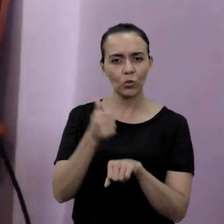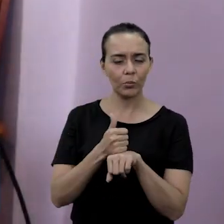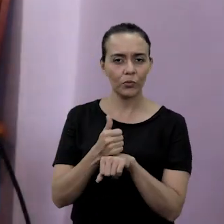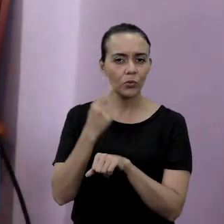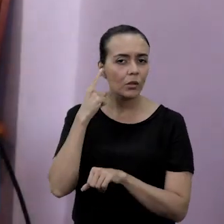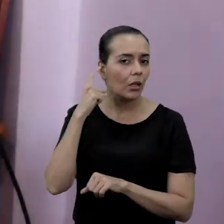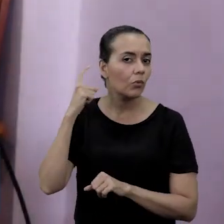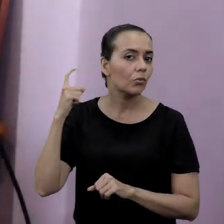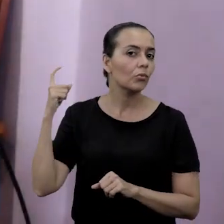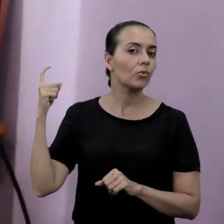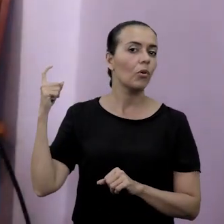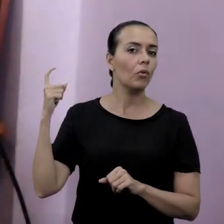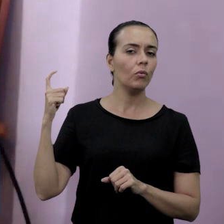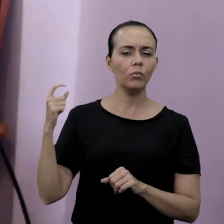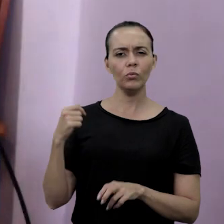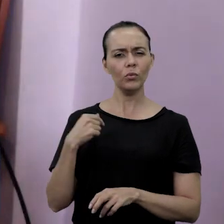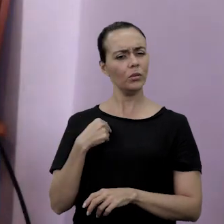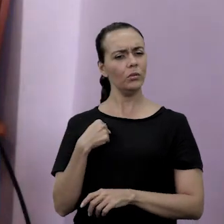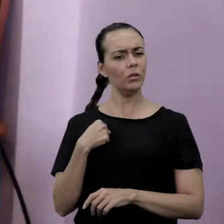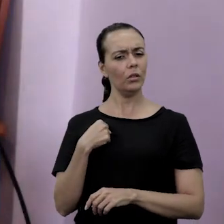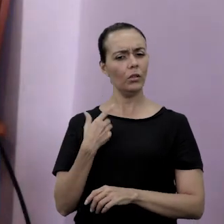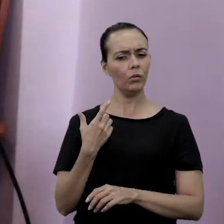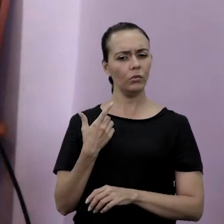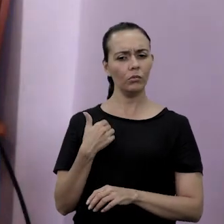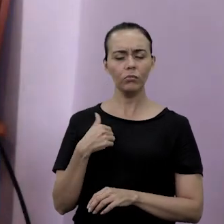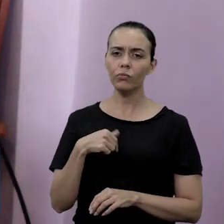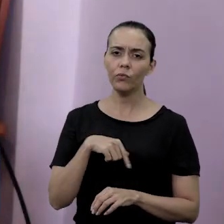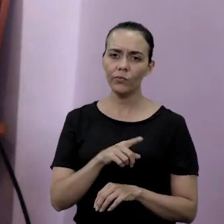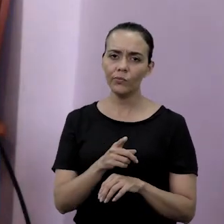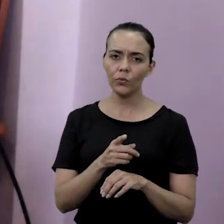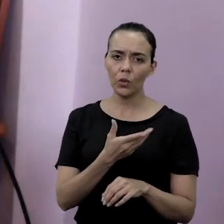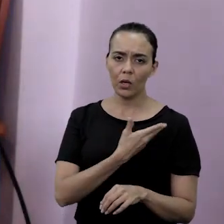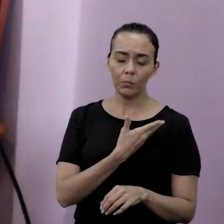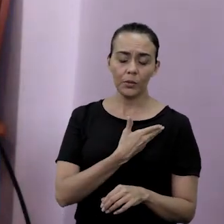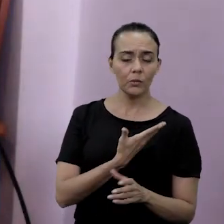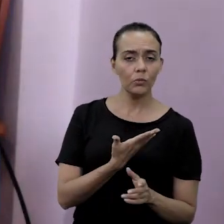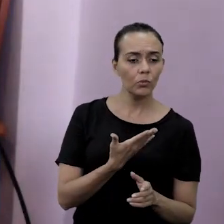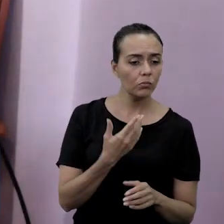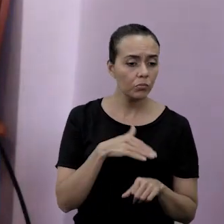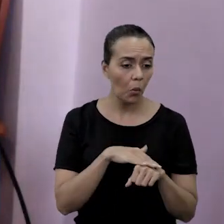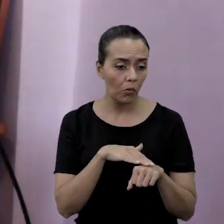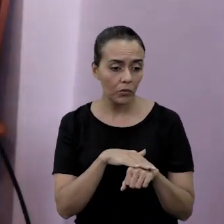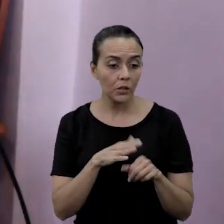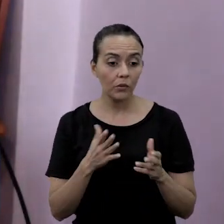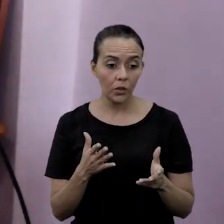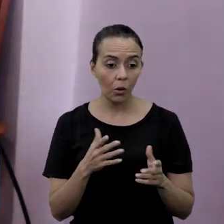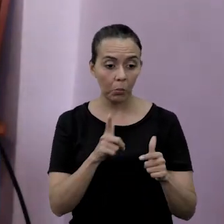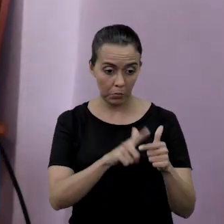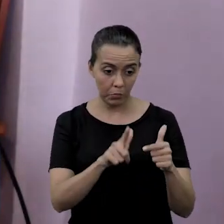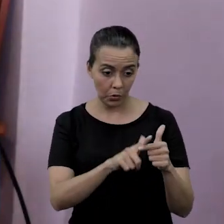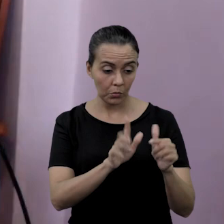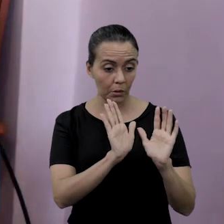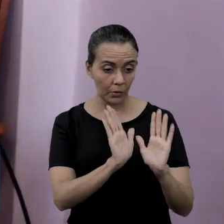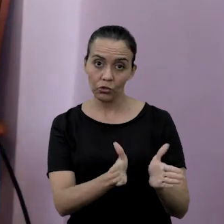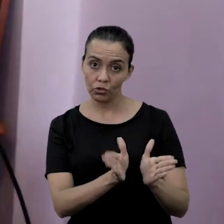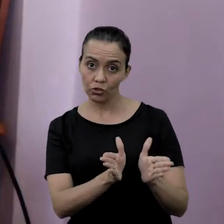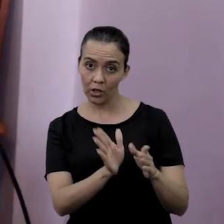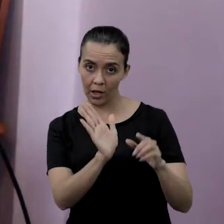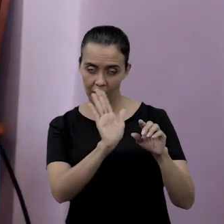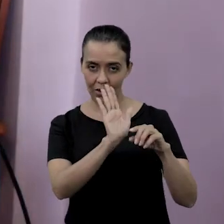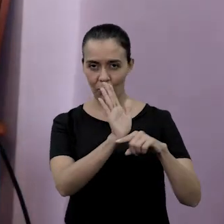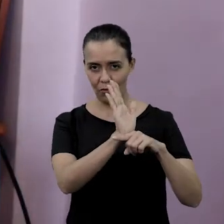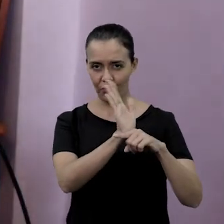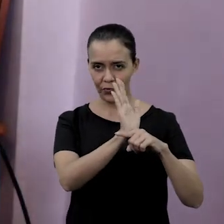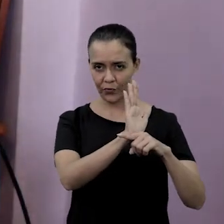um foco específico. E eu resolvi para o colega e não tinha ninguém. Como eu resolvi para ele o problema dele com o